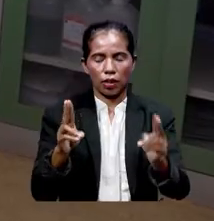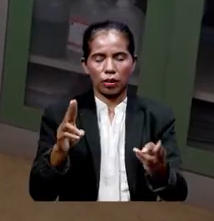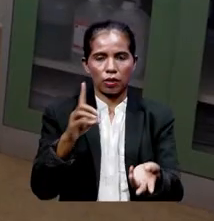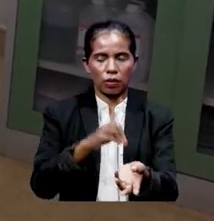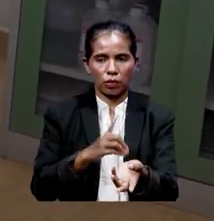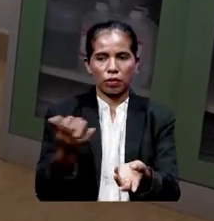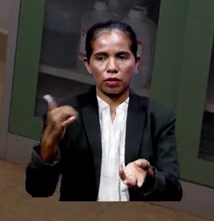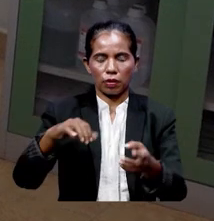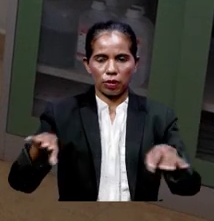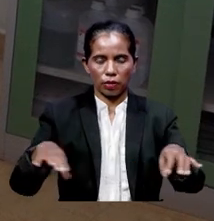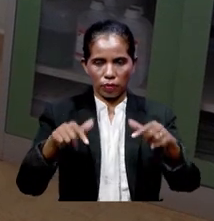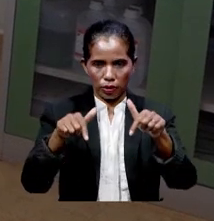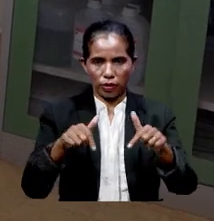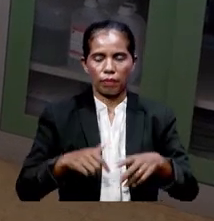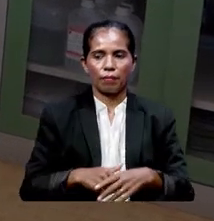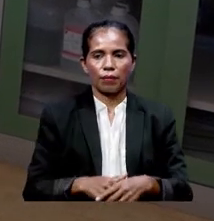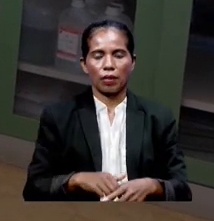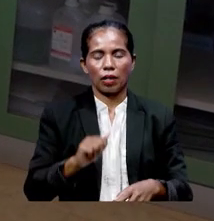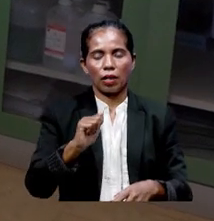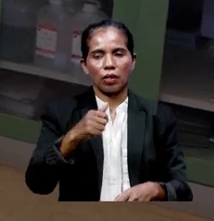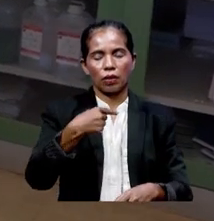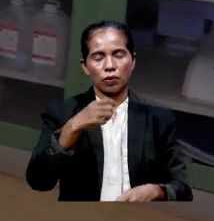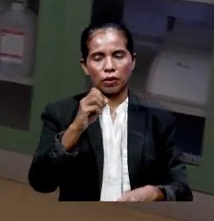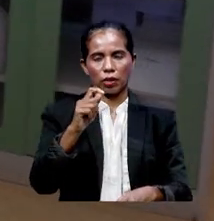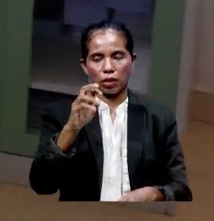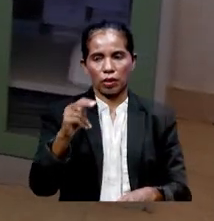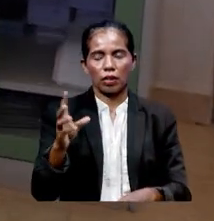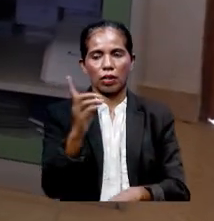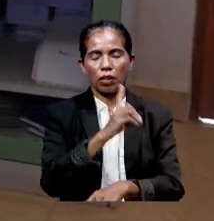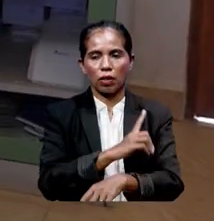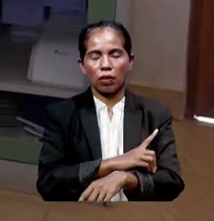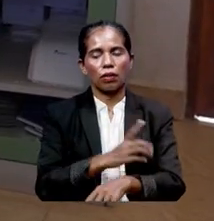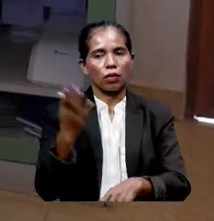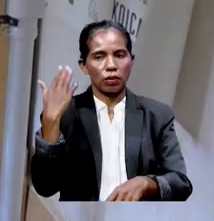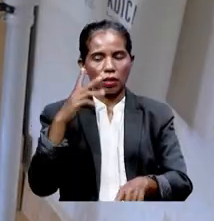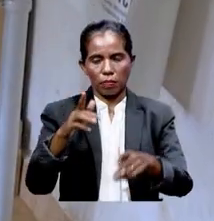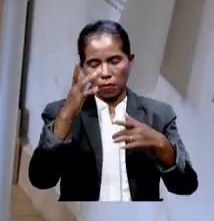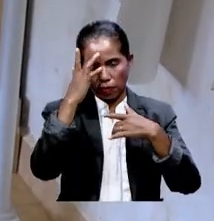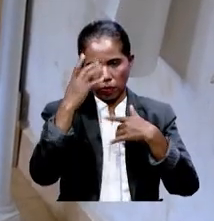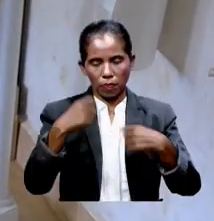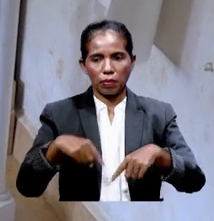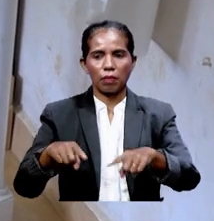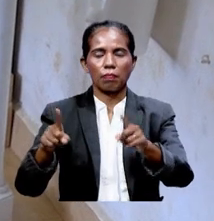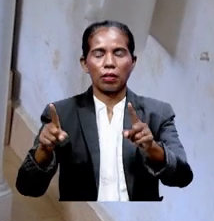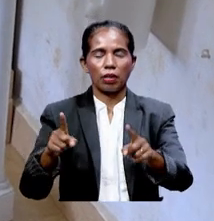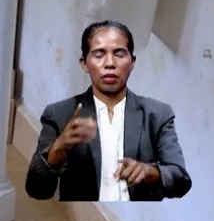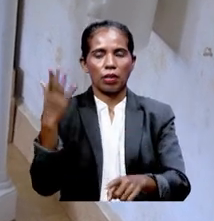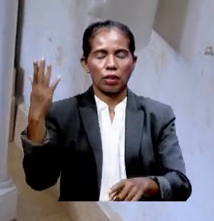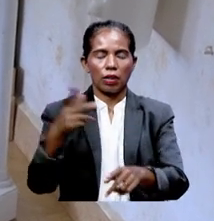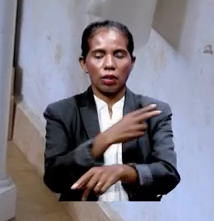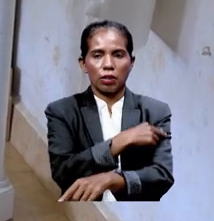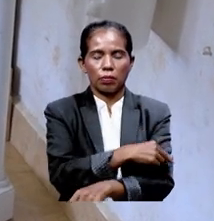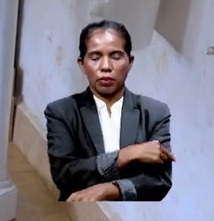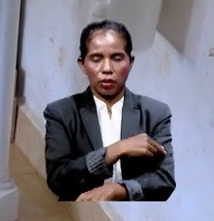parte. Agostinho Nobre hateten ia loron hirak ikusne paciente barak bahalo tratamento ia posto